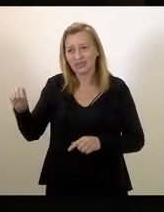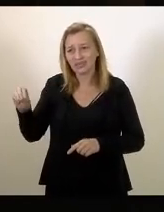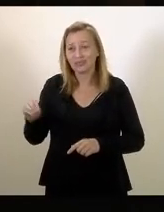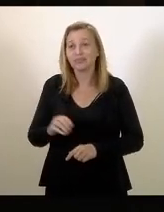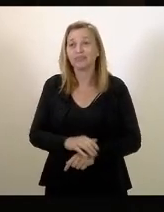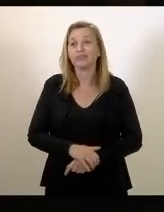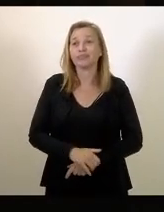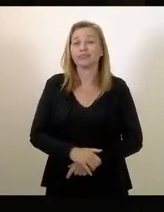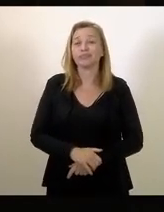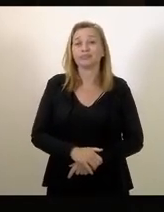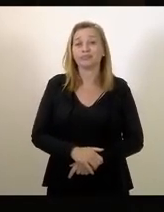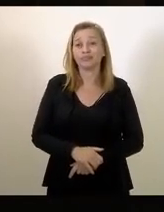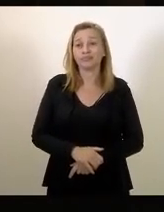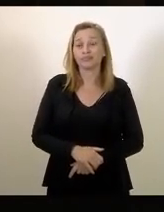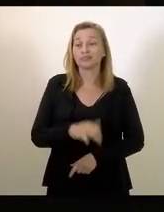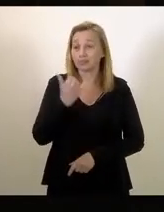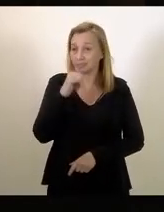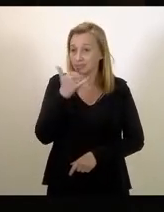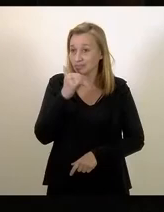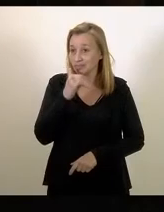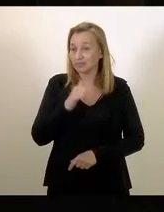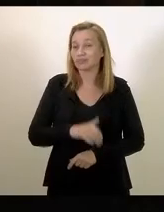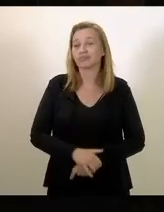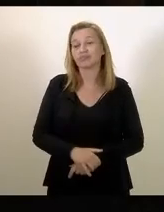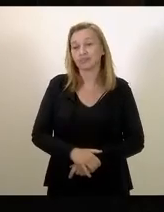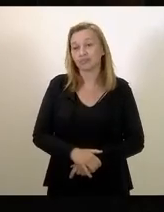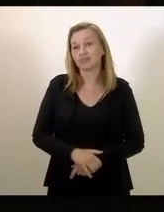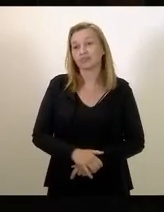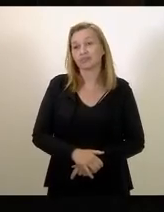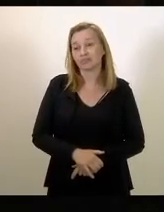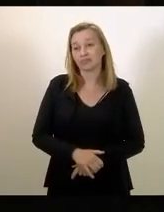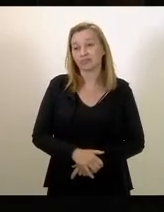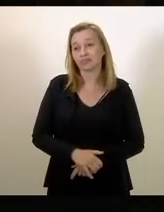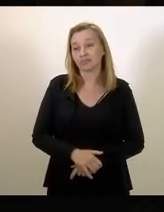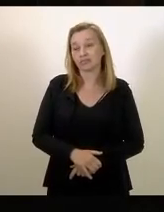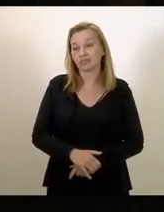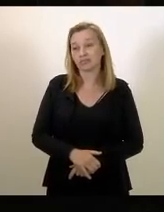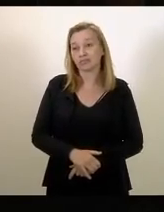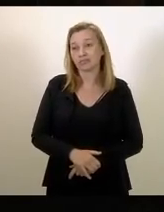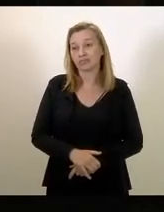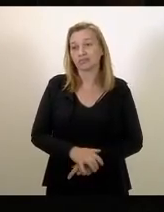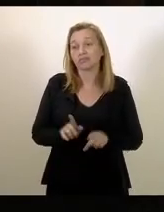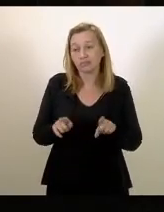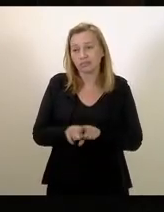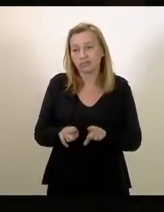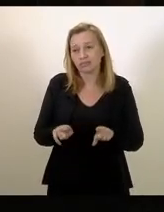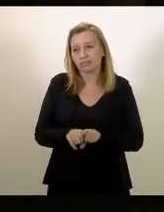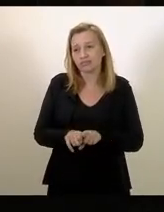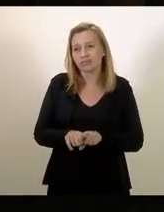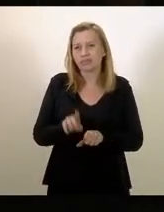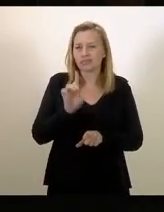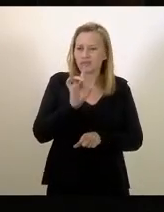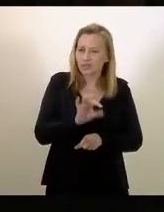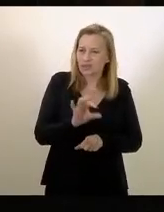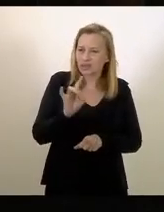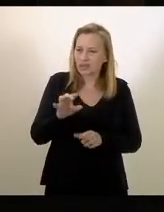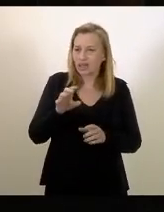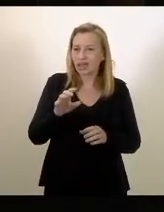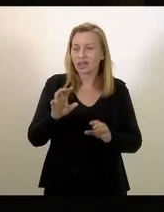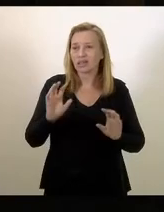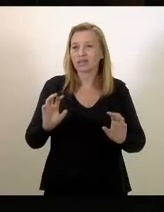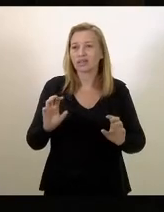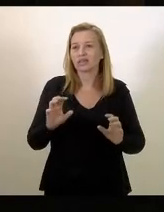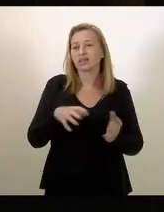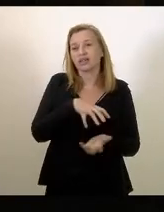a eletricidade então também cada revolução industrial